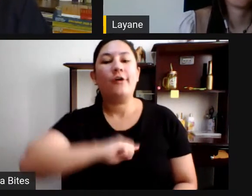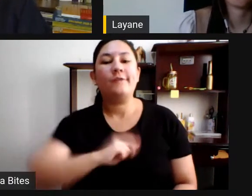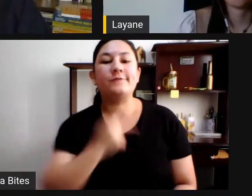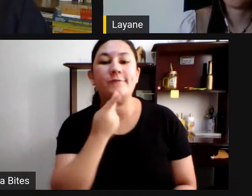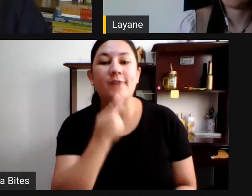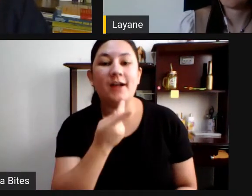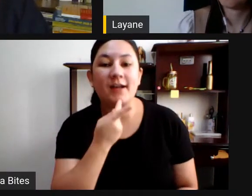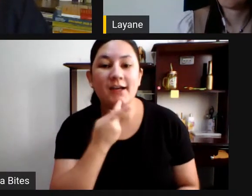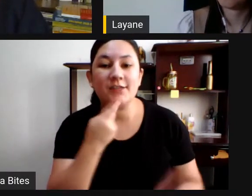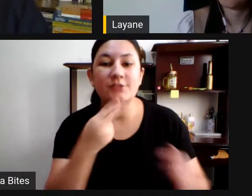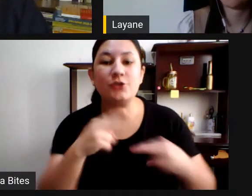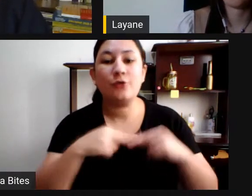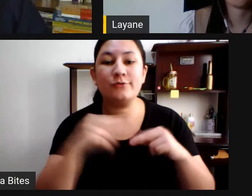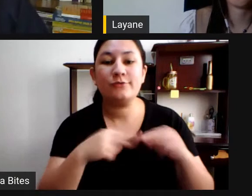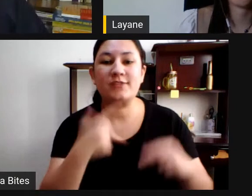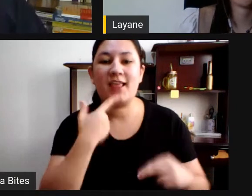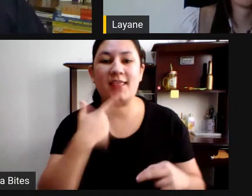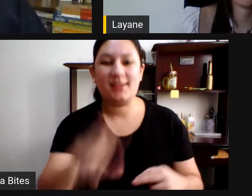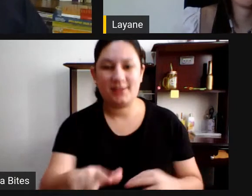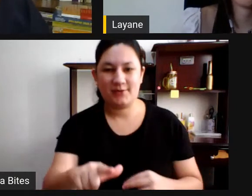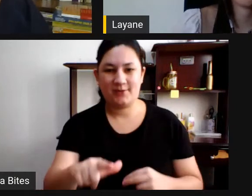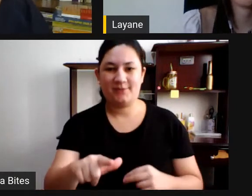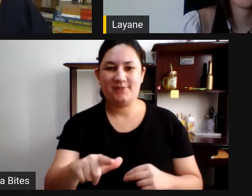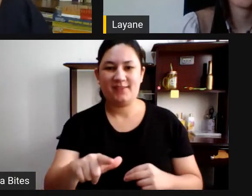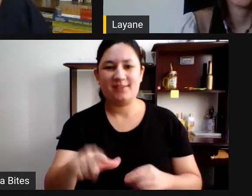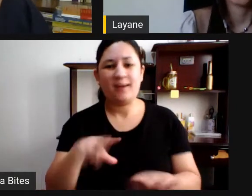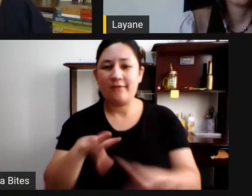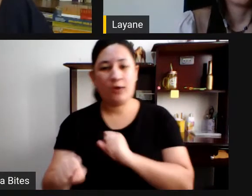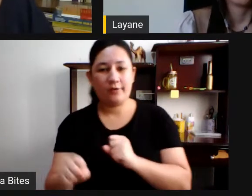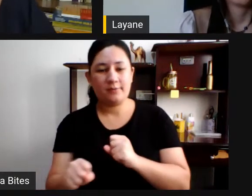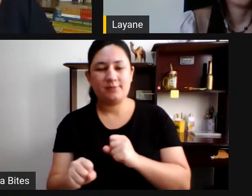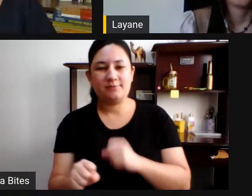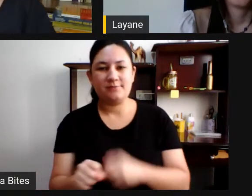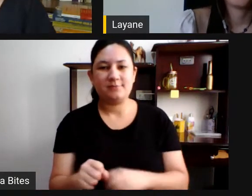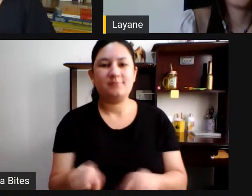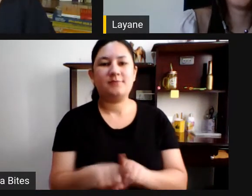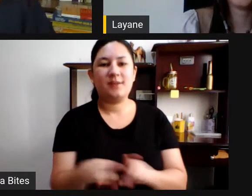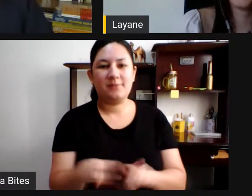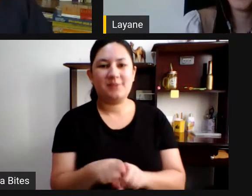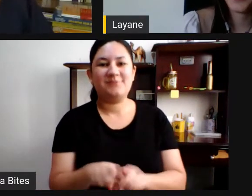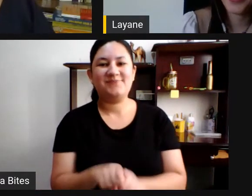sua formação como linguista é isso Lucas